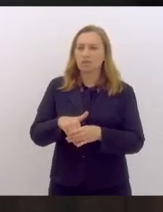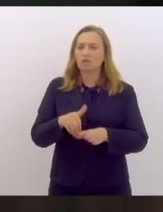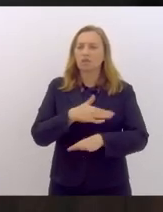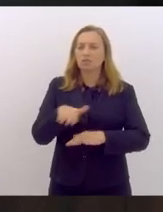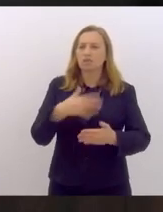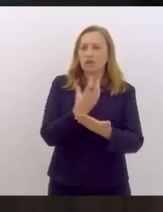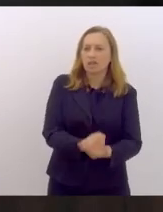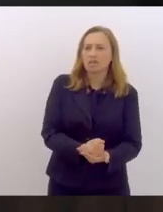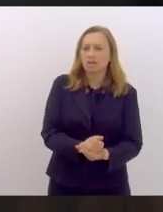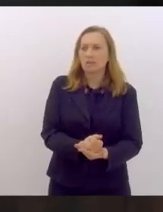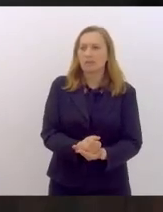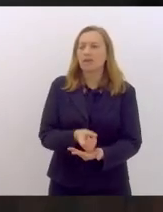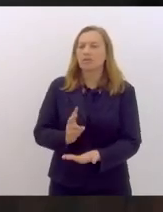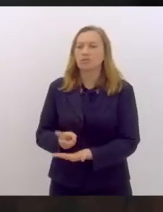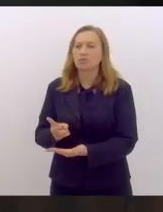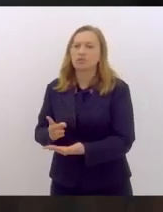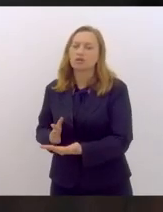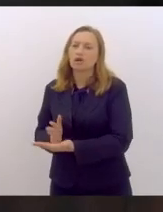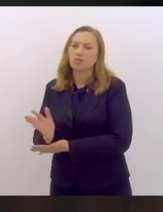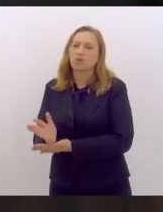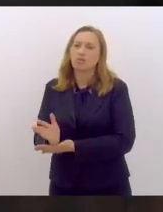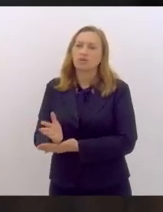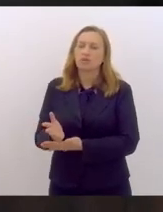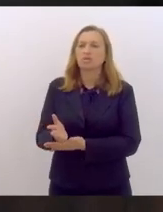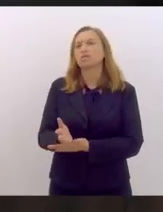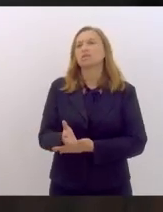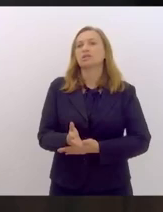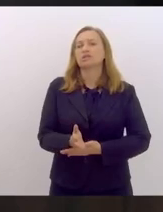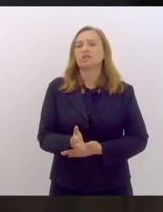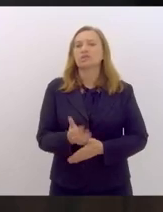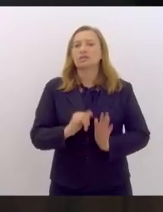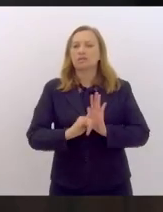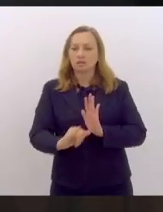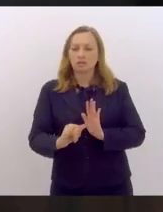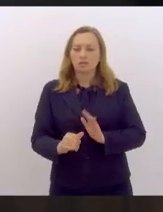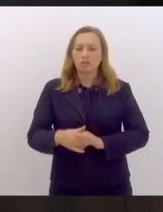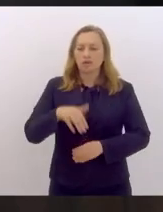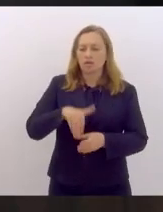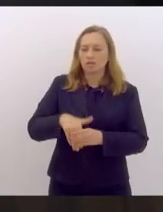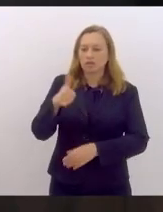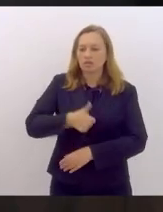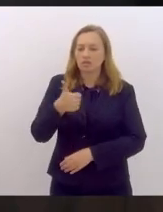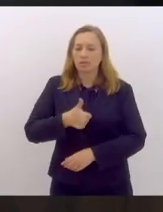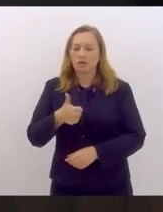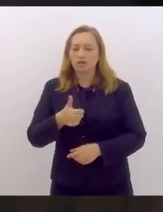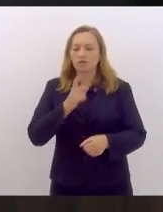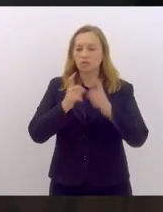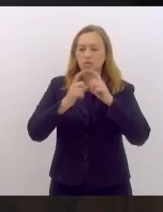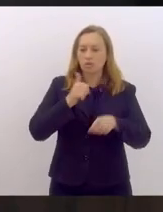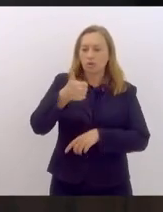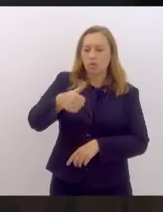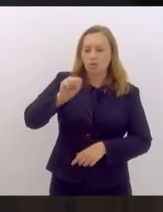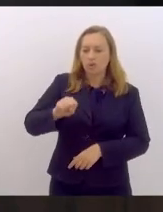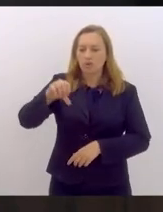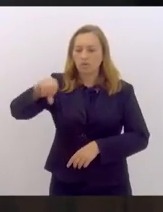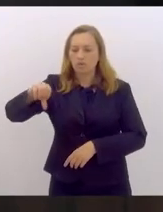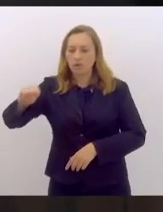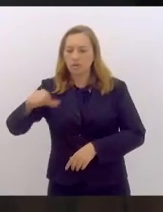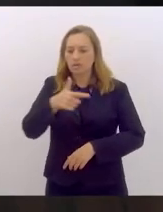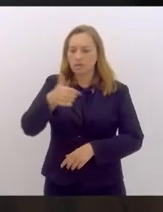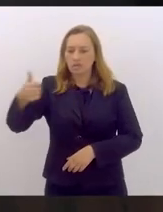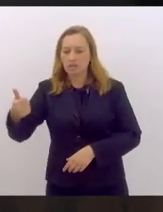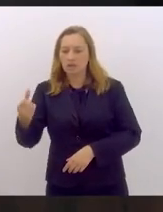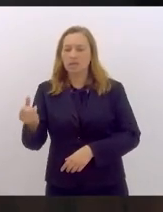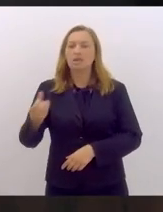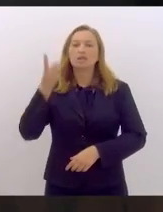senhores que aprovam, permaneçam como estão aprovados, vai autógrafo. Em votação, em primeira discussão, projeto de lei 1898 de 16,